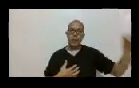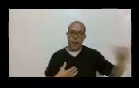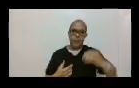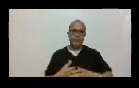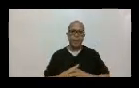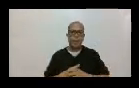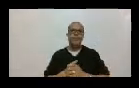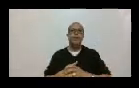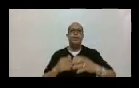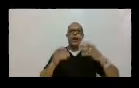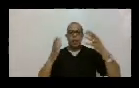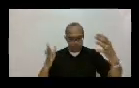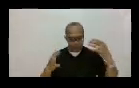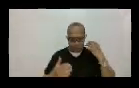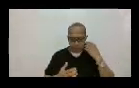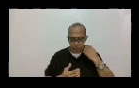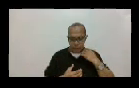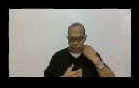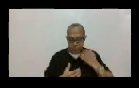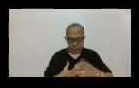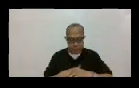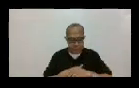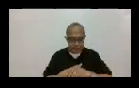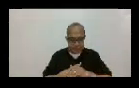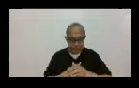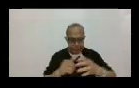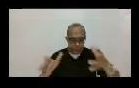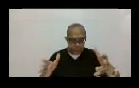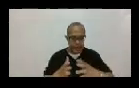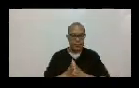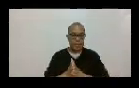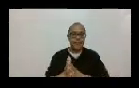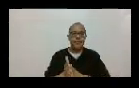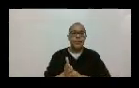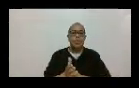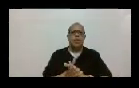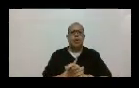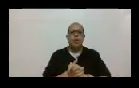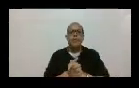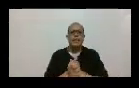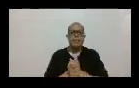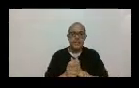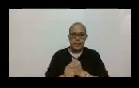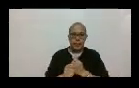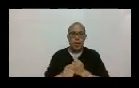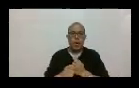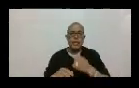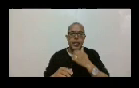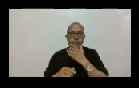continente europeu então acompanha comigo esses light essa lâmina tá